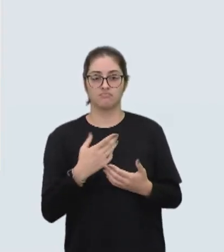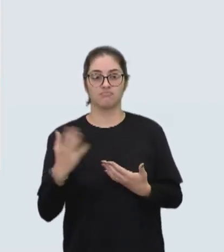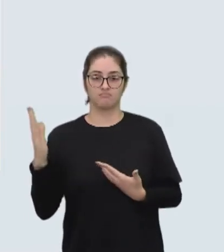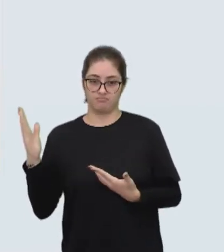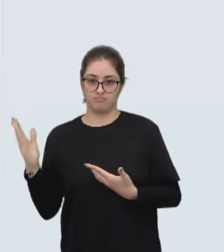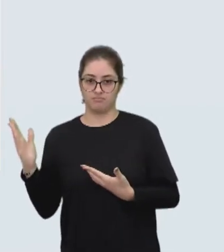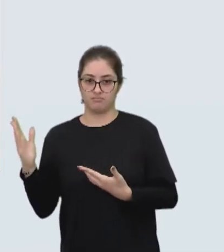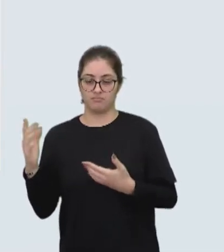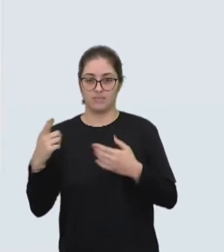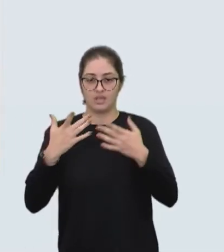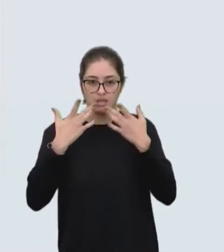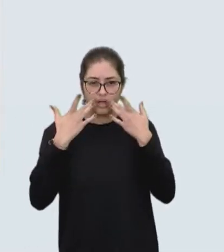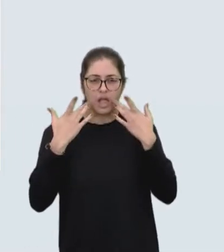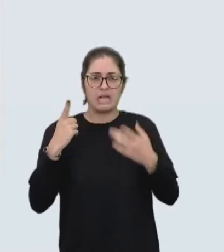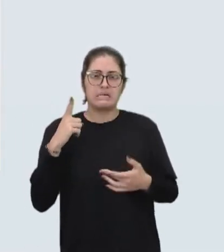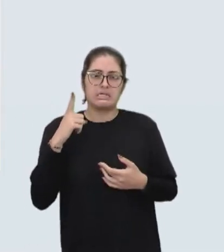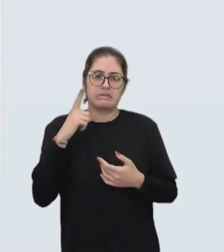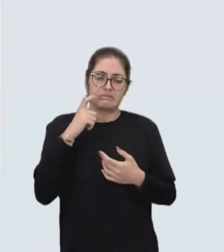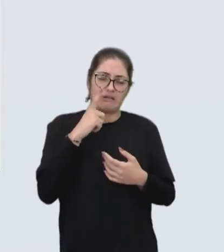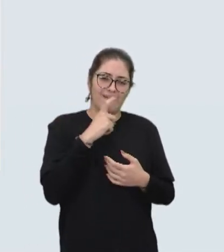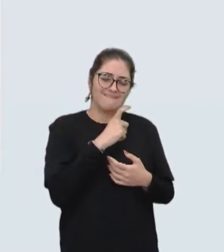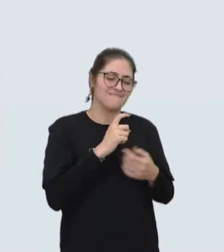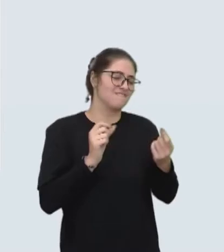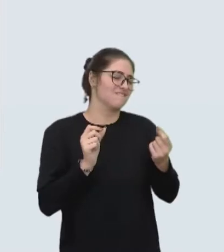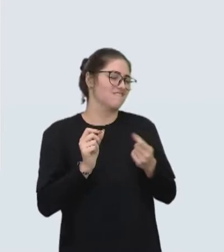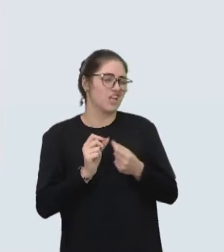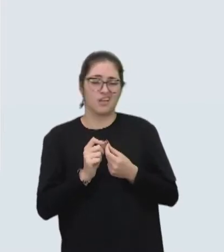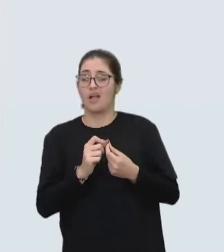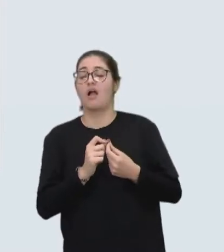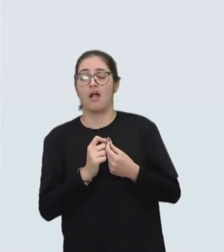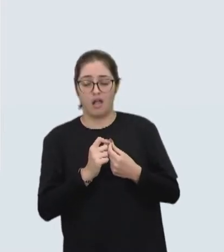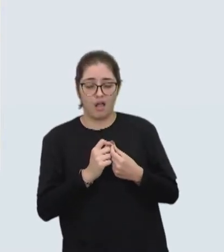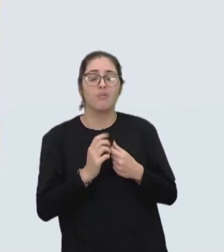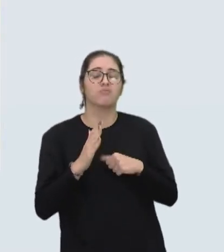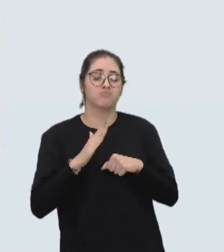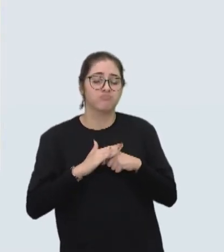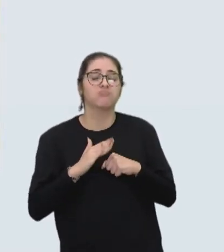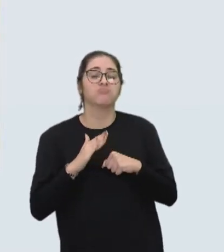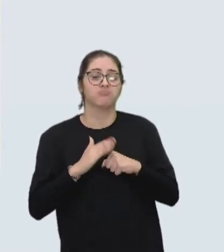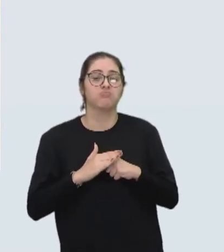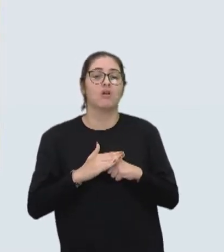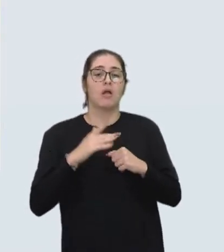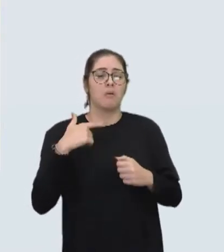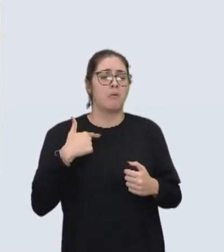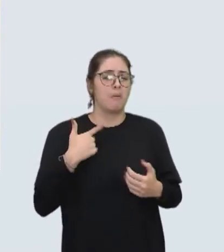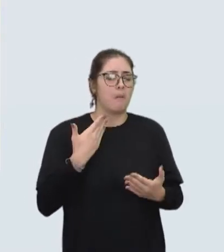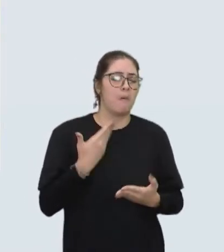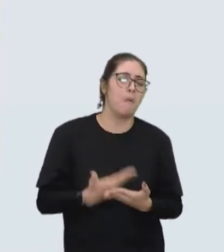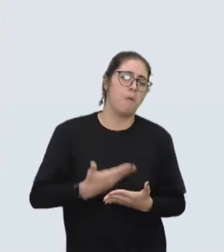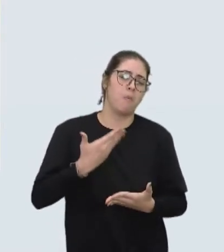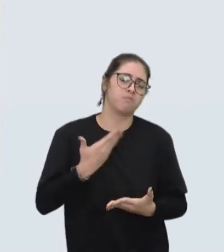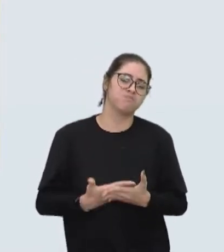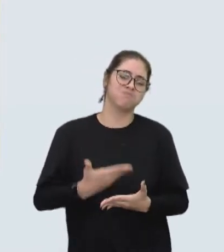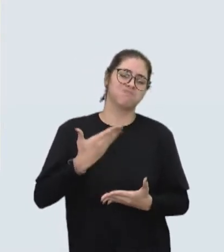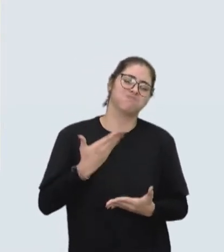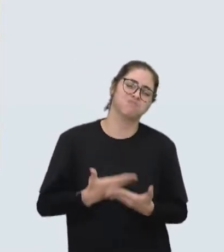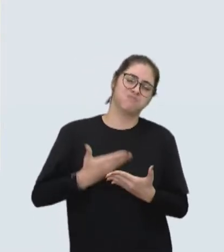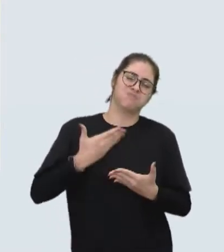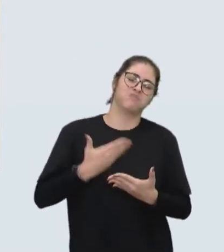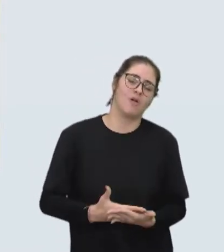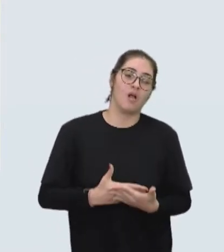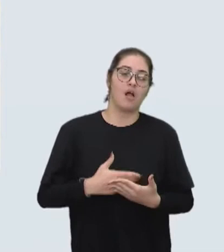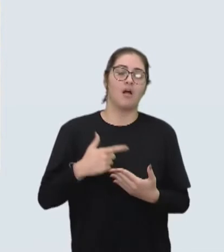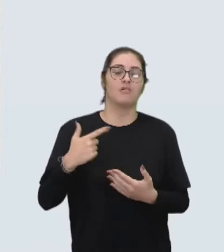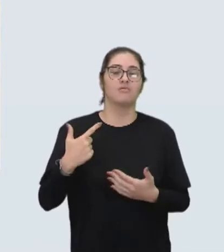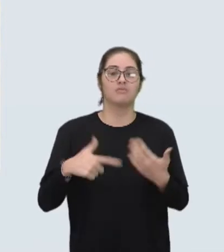teatro uma das óperas mais difíceis que eu já regi na minha vida. Claro que eu estudei que nem um louco nos meses passados. Você acha que eu não estou estudando hoje, que não vou